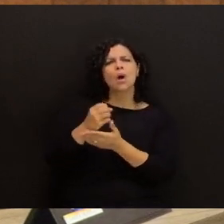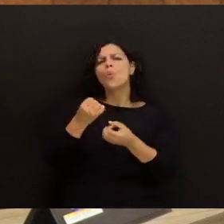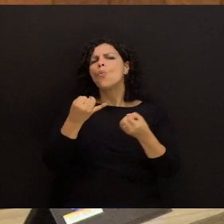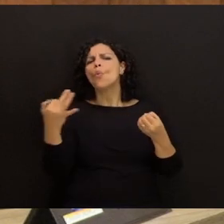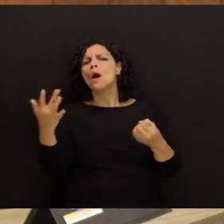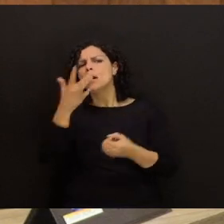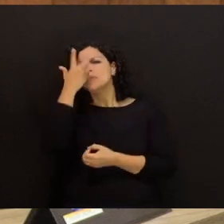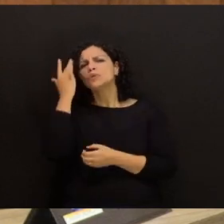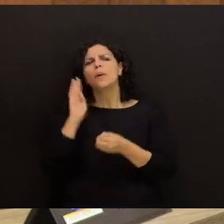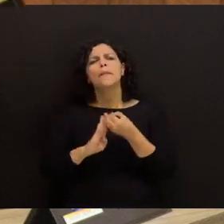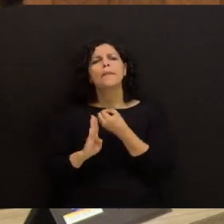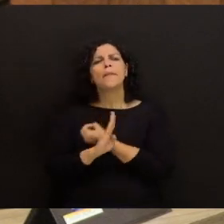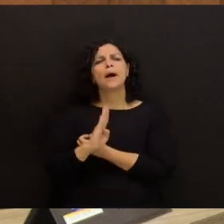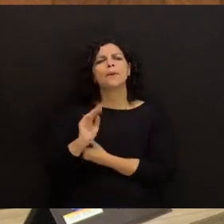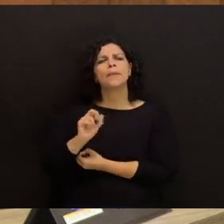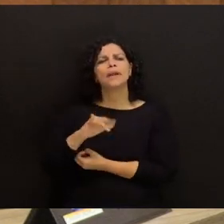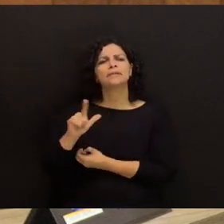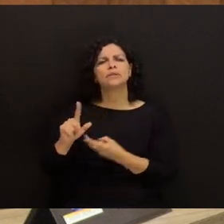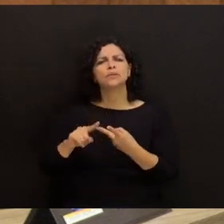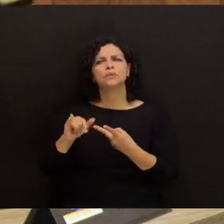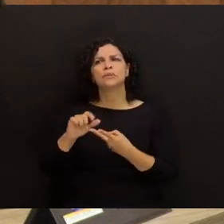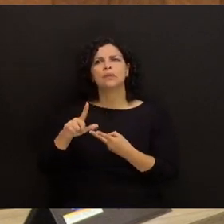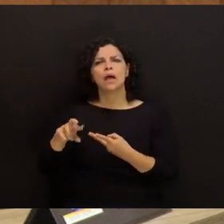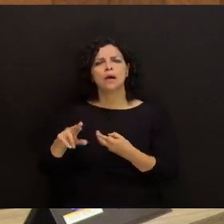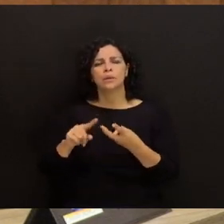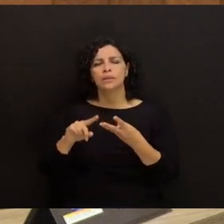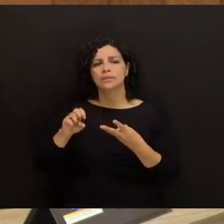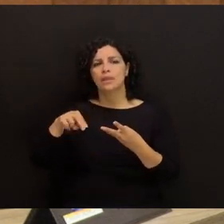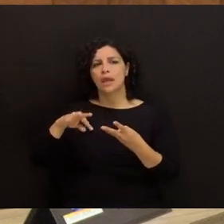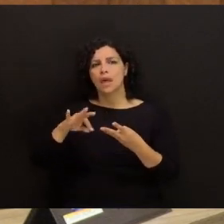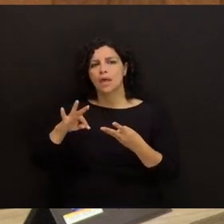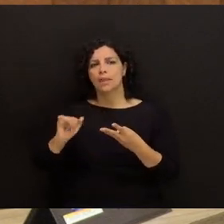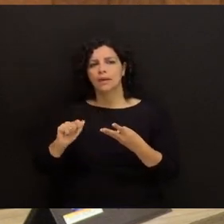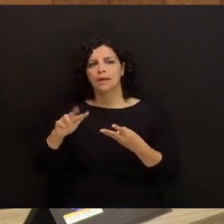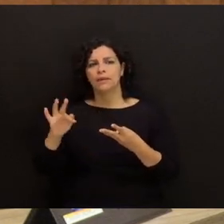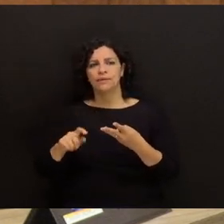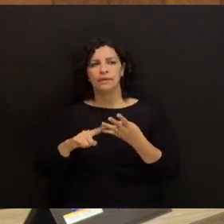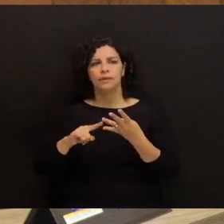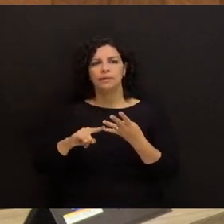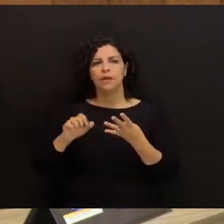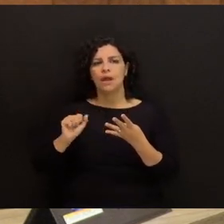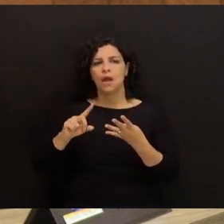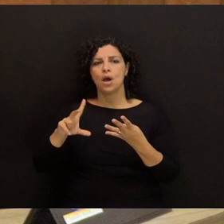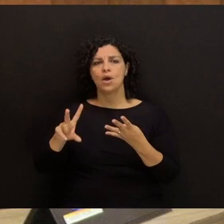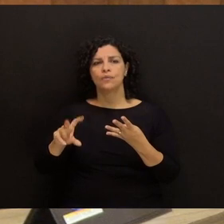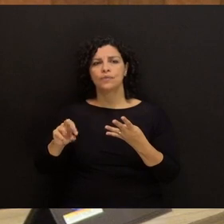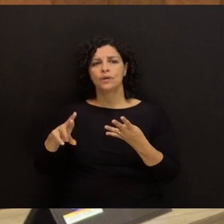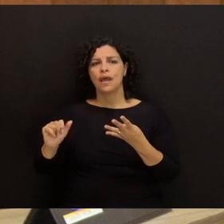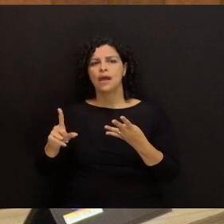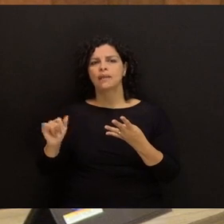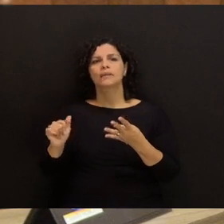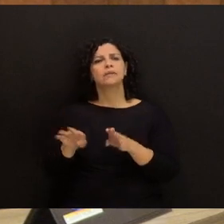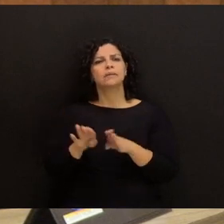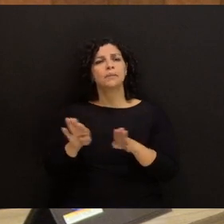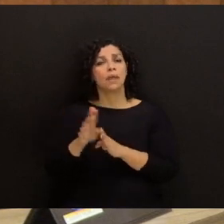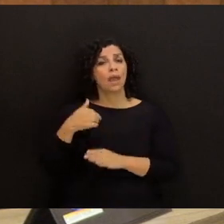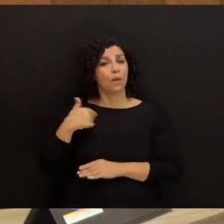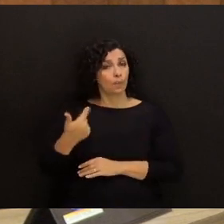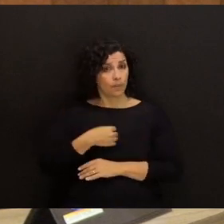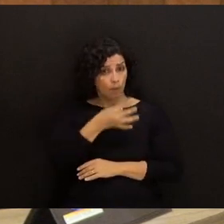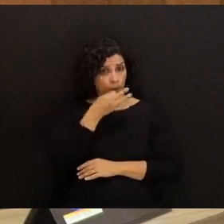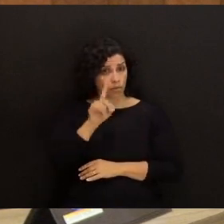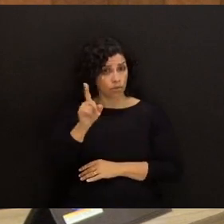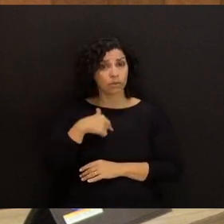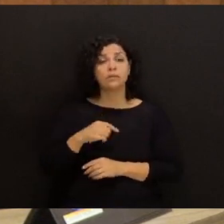pendências do Jardim Brasil Isaura Santa Fé Alvorada e vamos chegar no consenso eu não quero puxar a luz para esse assunto para mim não tem mais